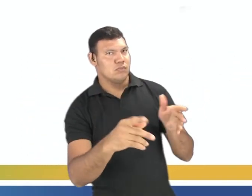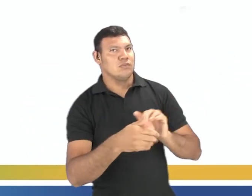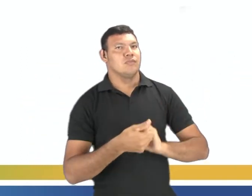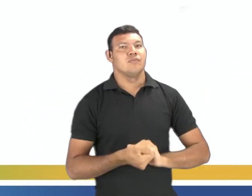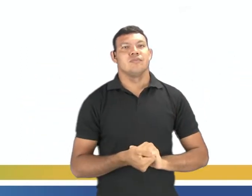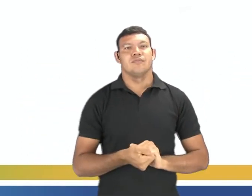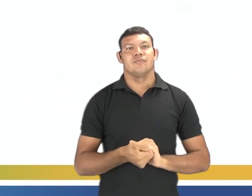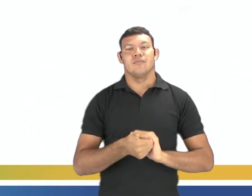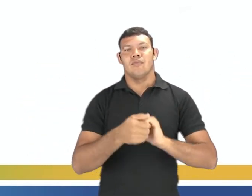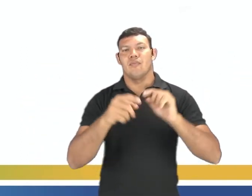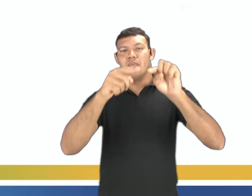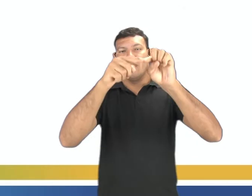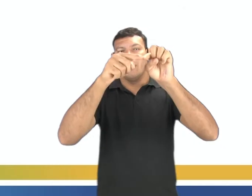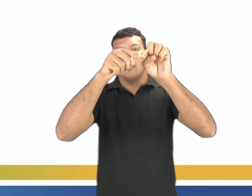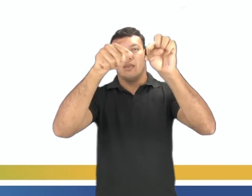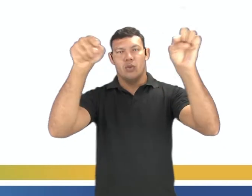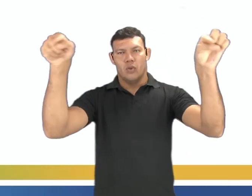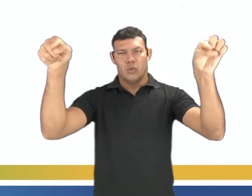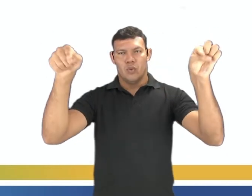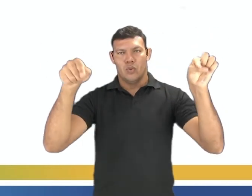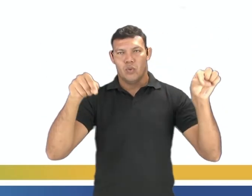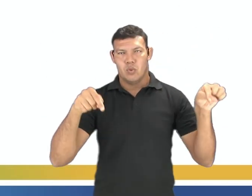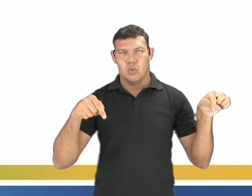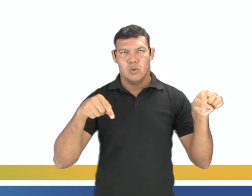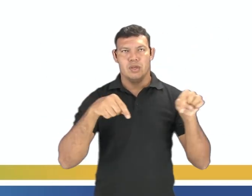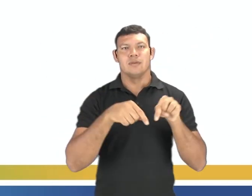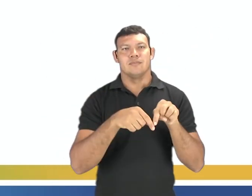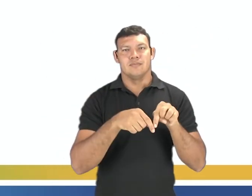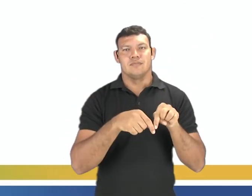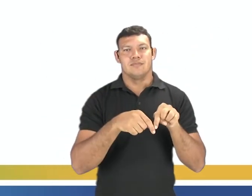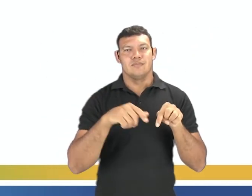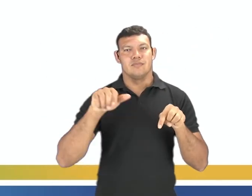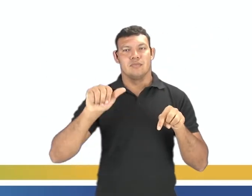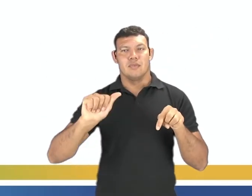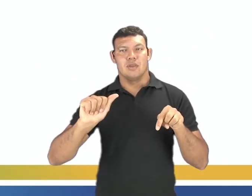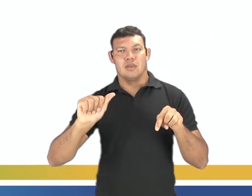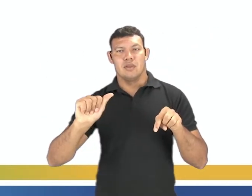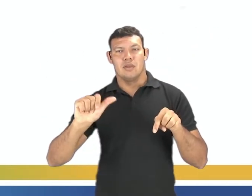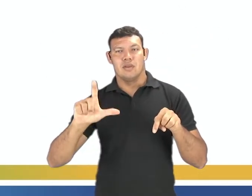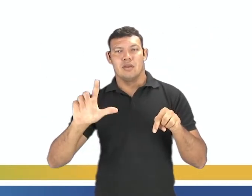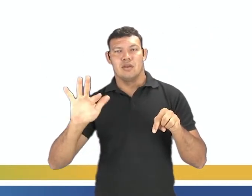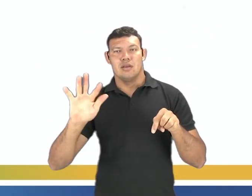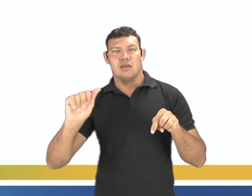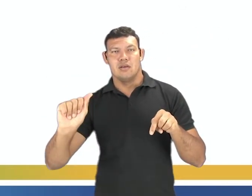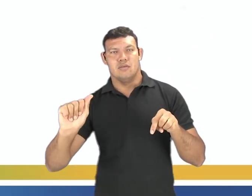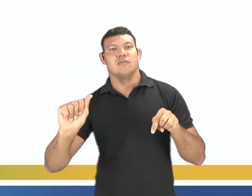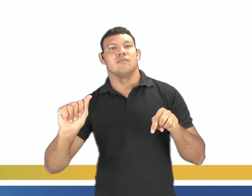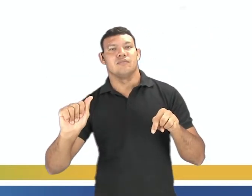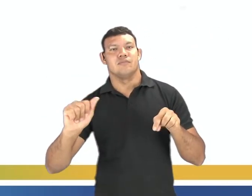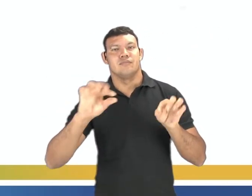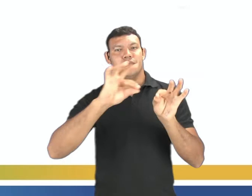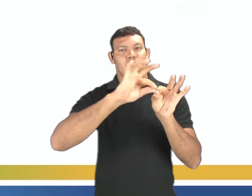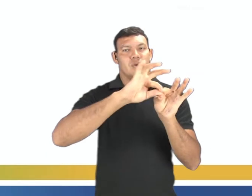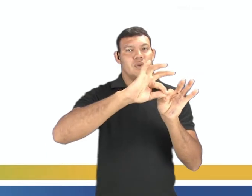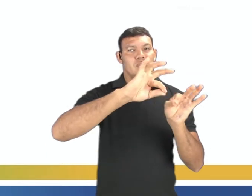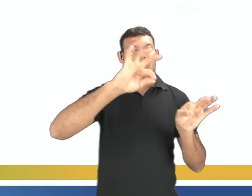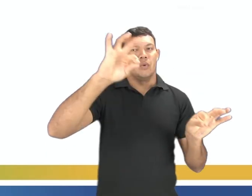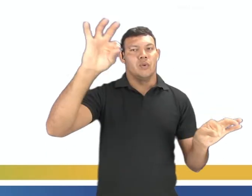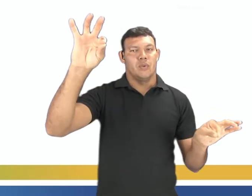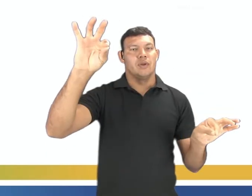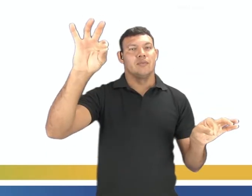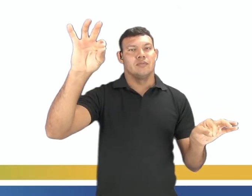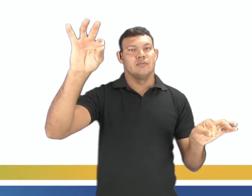em comigo na imagem que nós temos um plano alfa e dentro dele está contido uma reta r onde